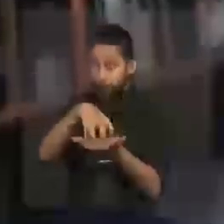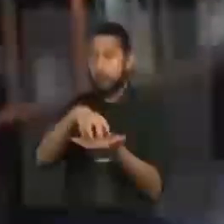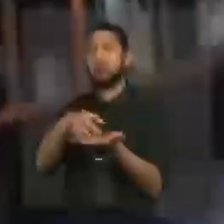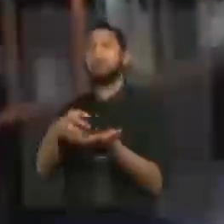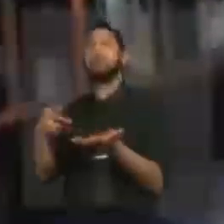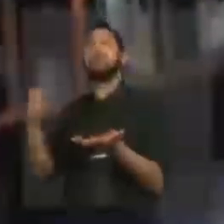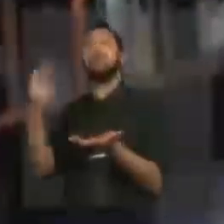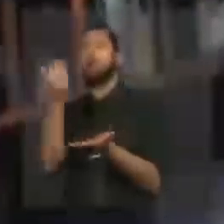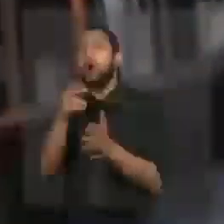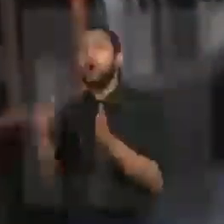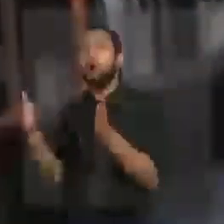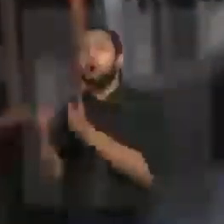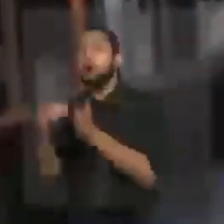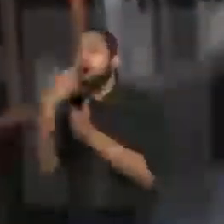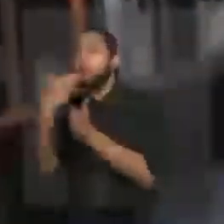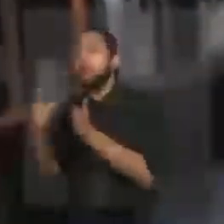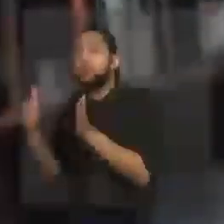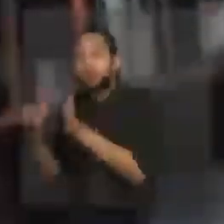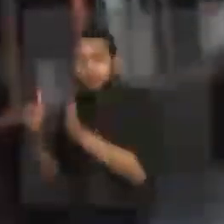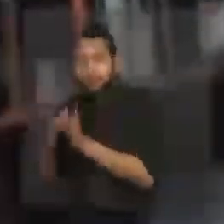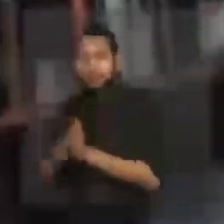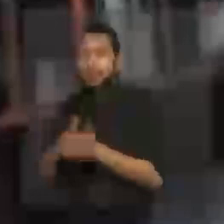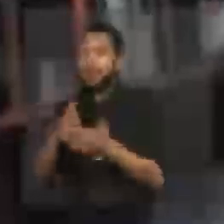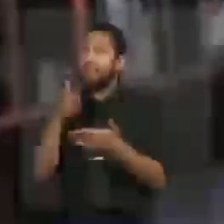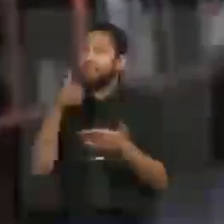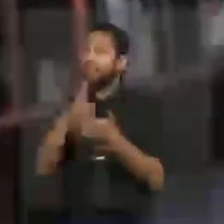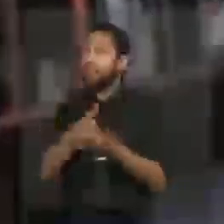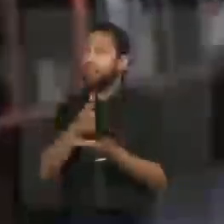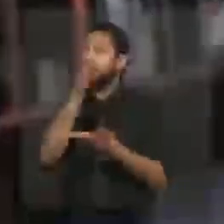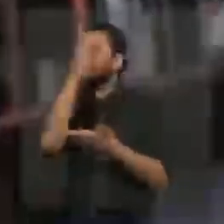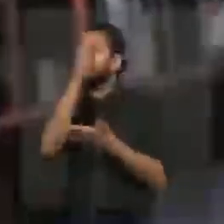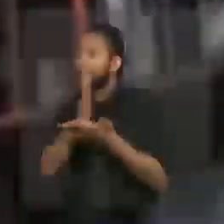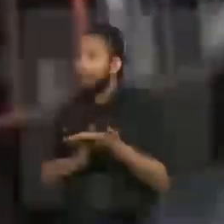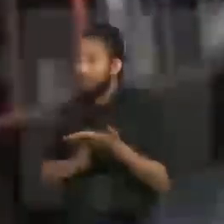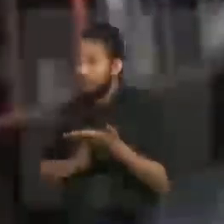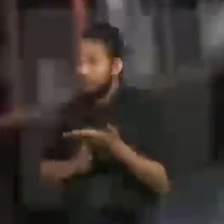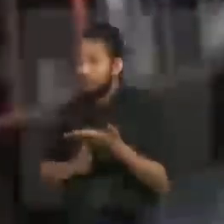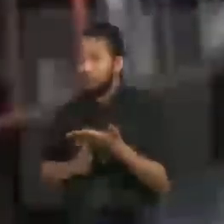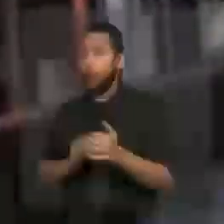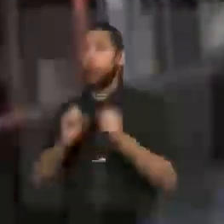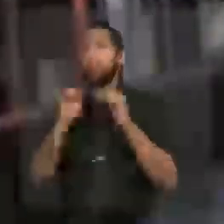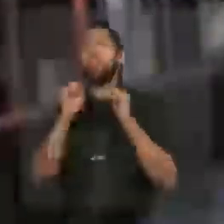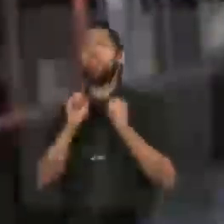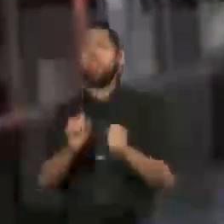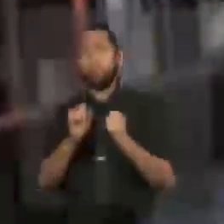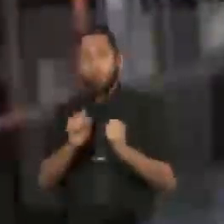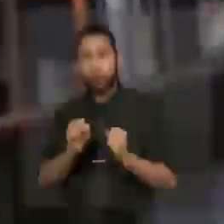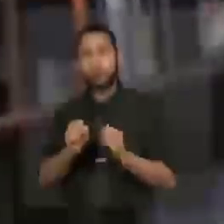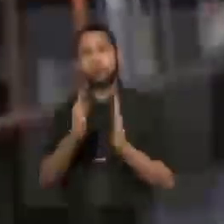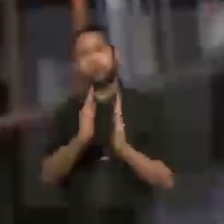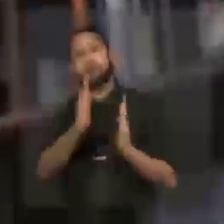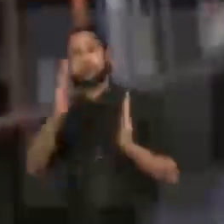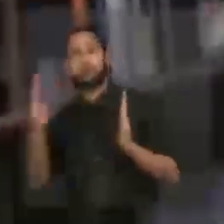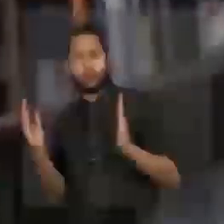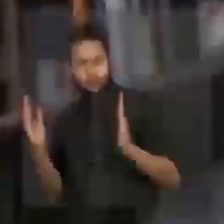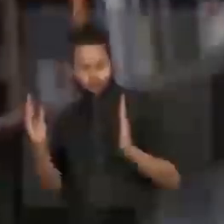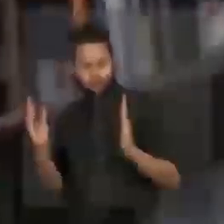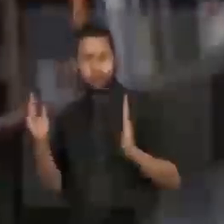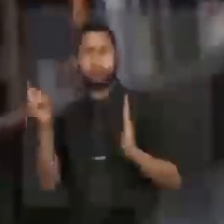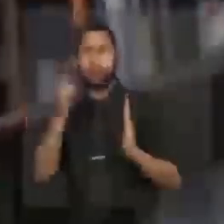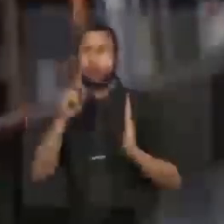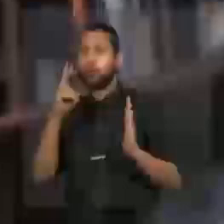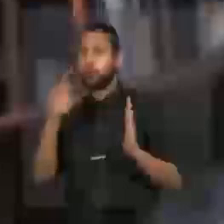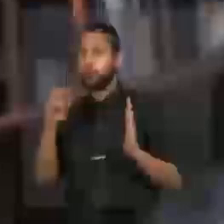1º. Até metade do valor de pagamento previsto para o presente exercício poderá ter o seu vencimento postergado para o exercício